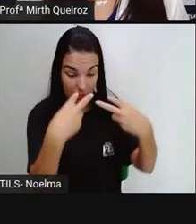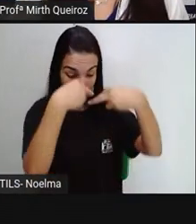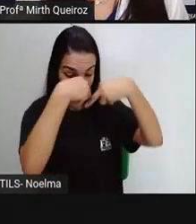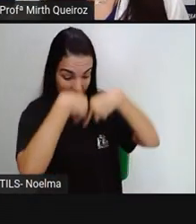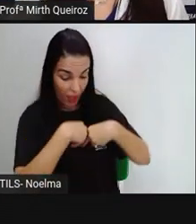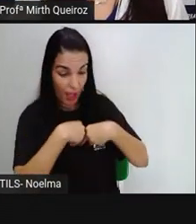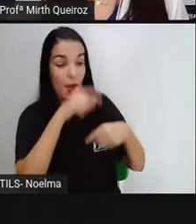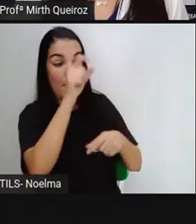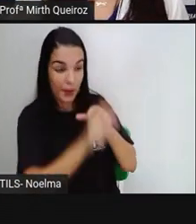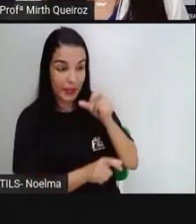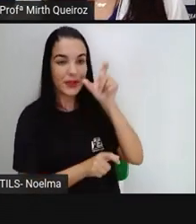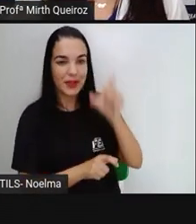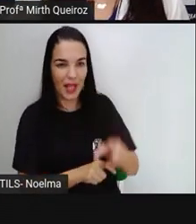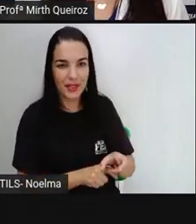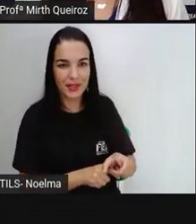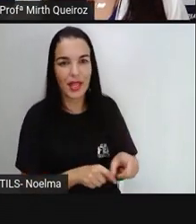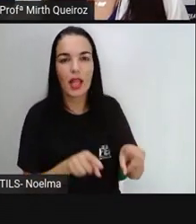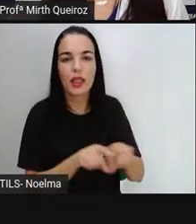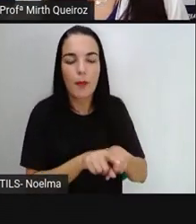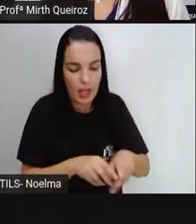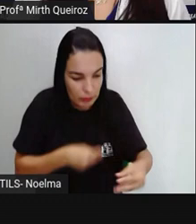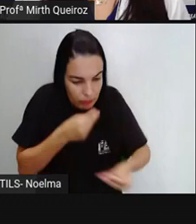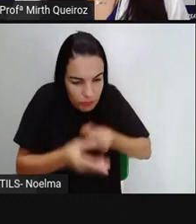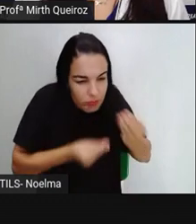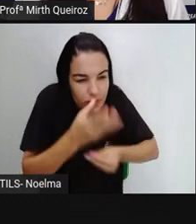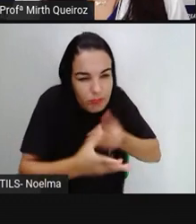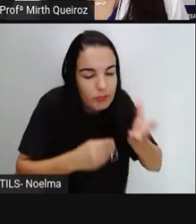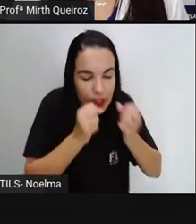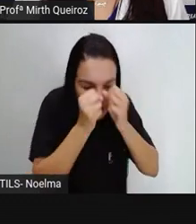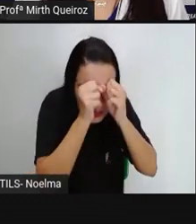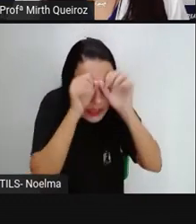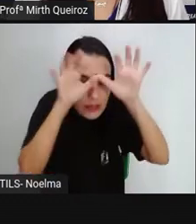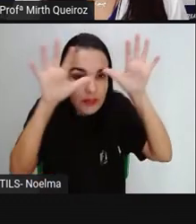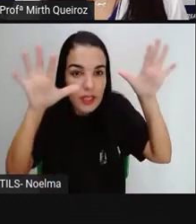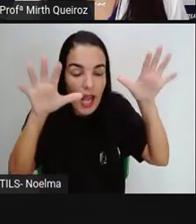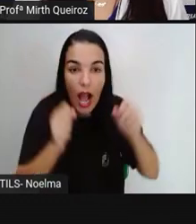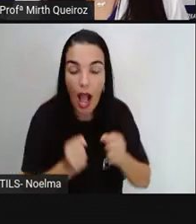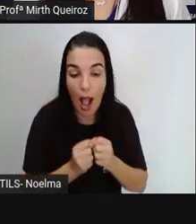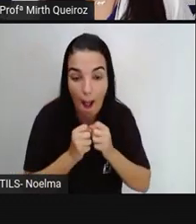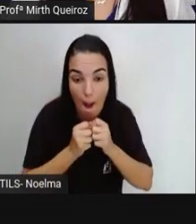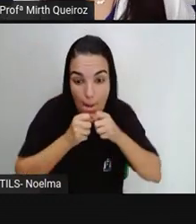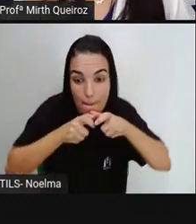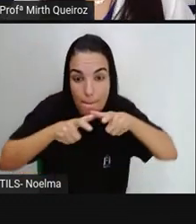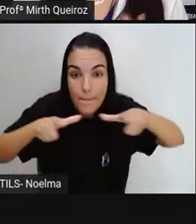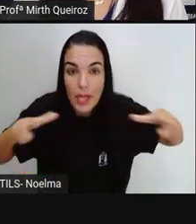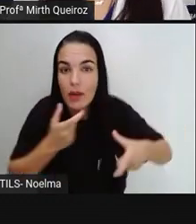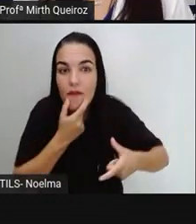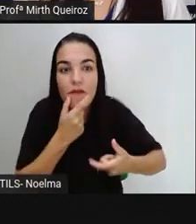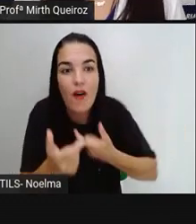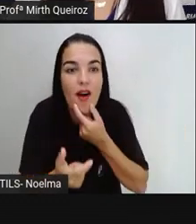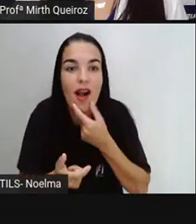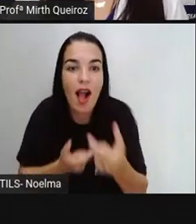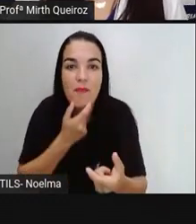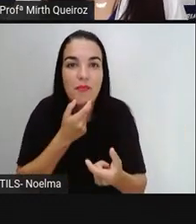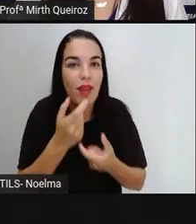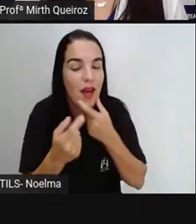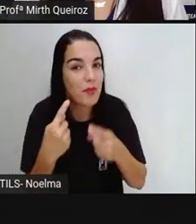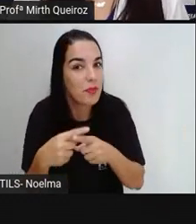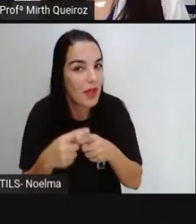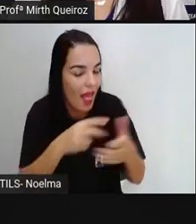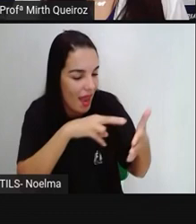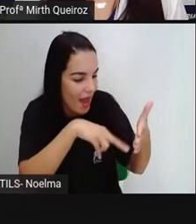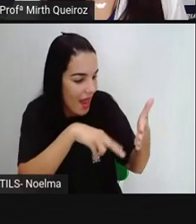história. Ela estimula a criatividade, ela aumenta o nosso vocabulário, porque conforme a gente vai lendo ali, a gente vai